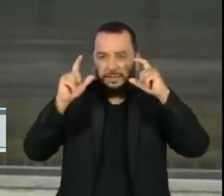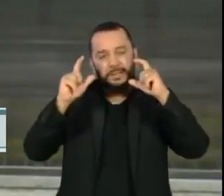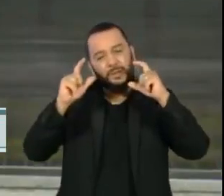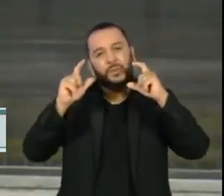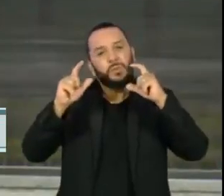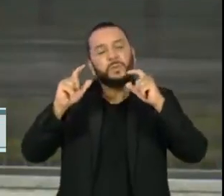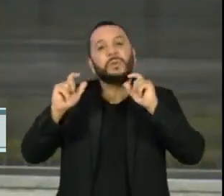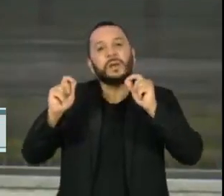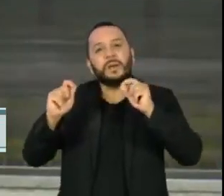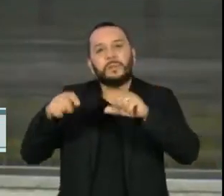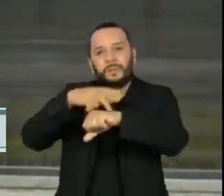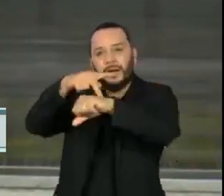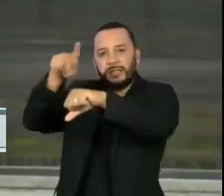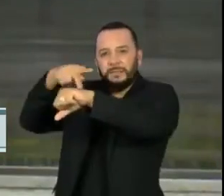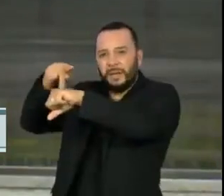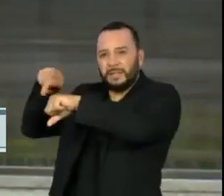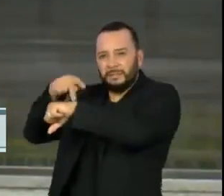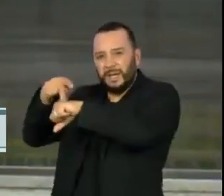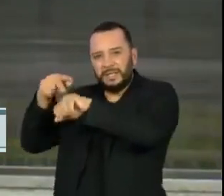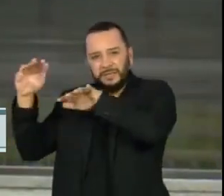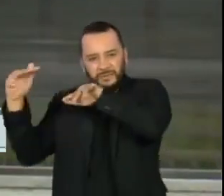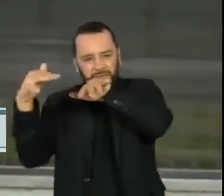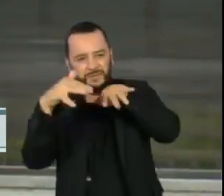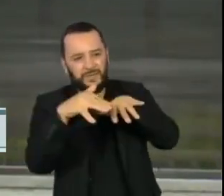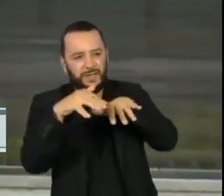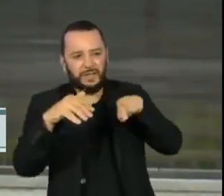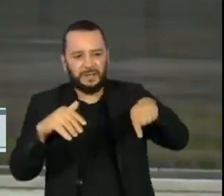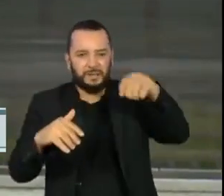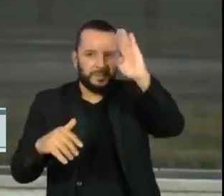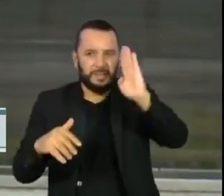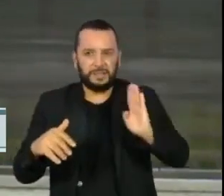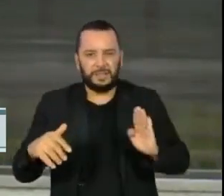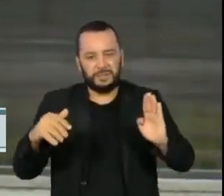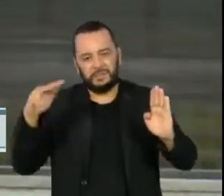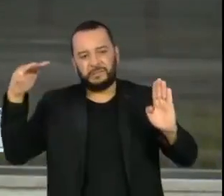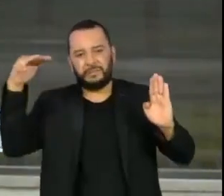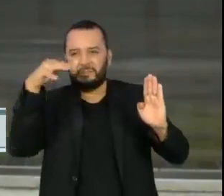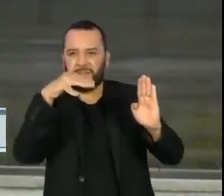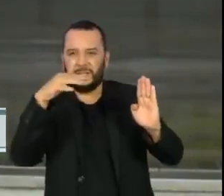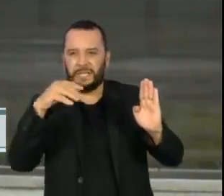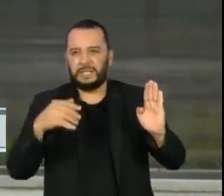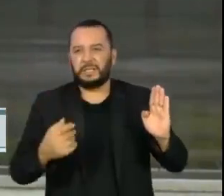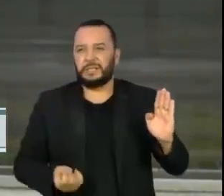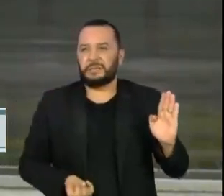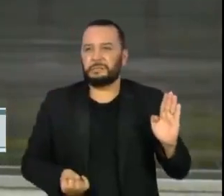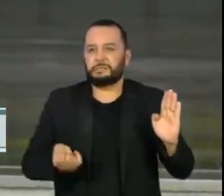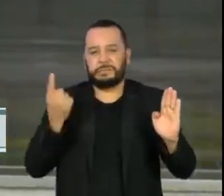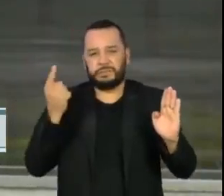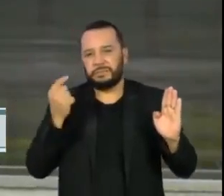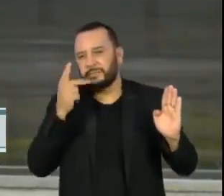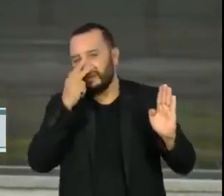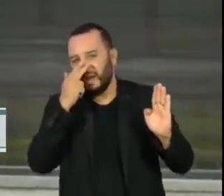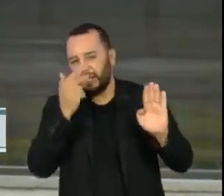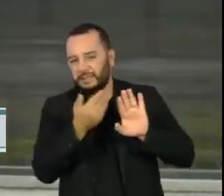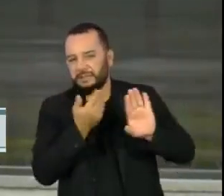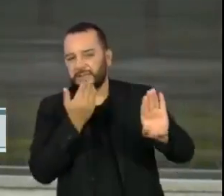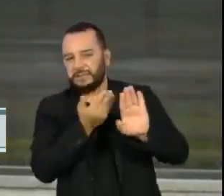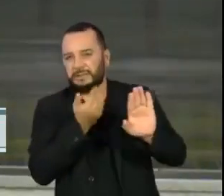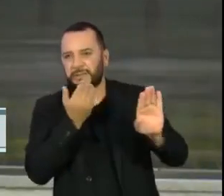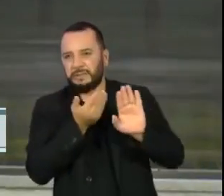Brasil. Creio que jornalistas, formadores de opinião e as pessoas mais